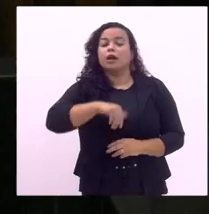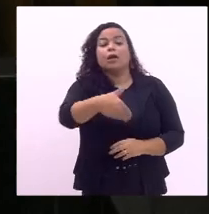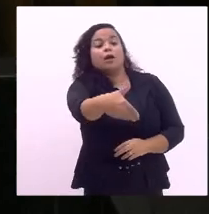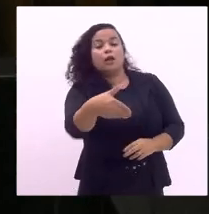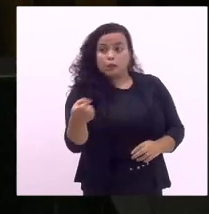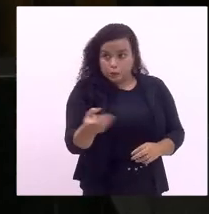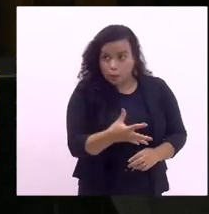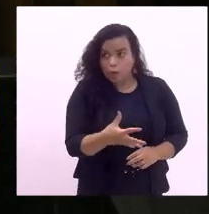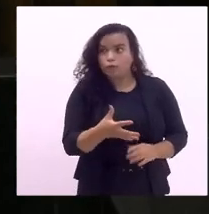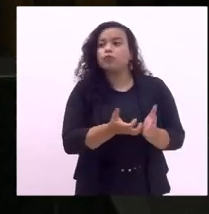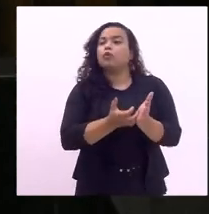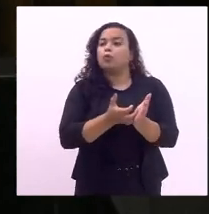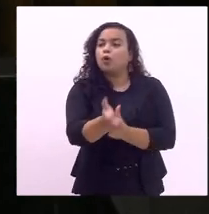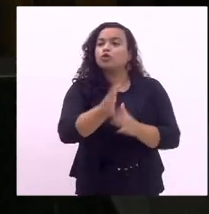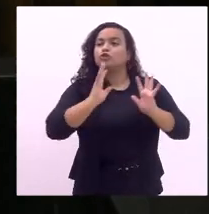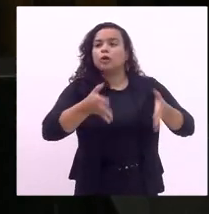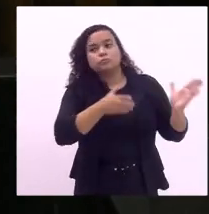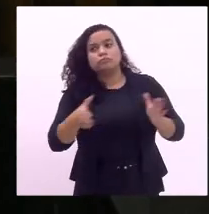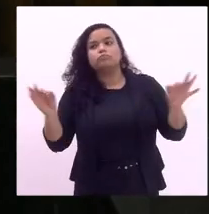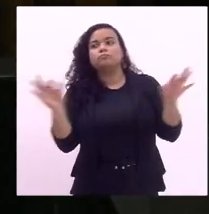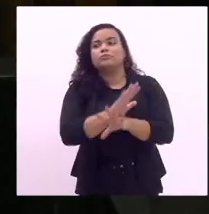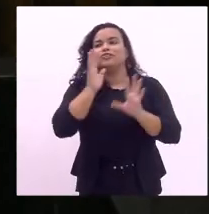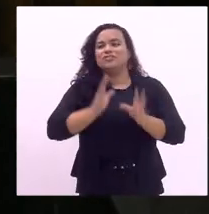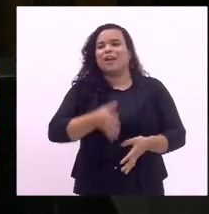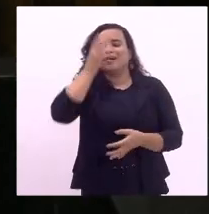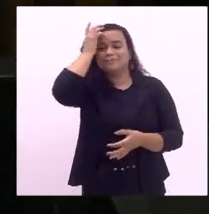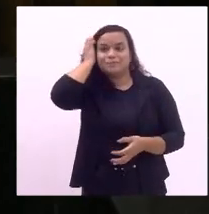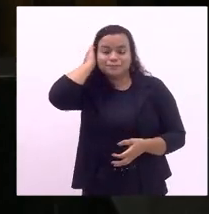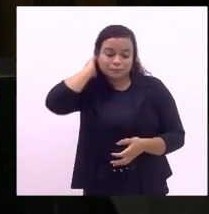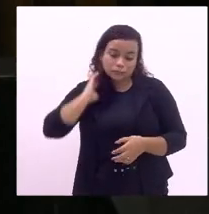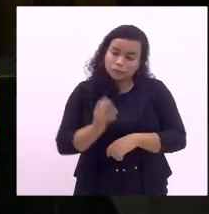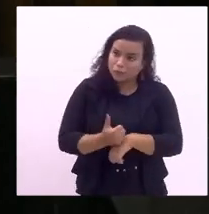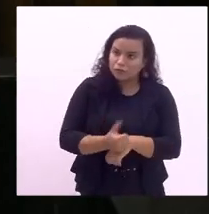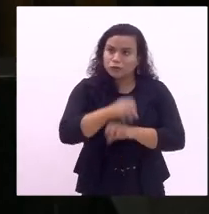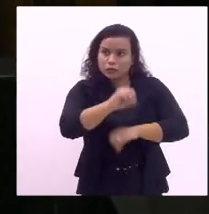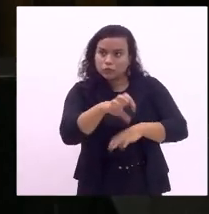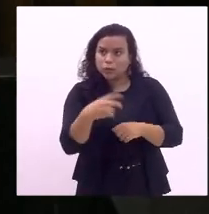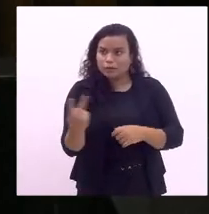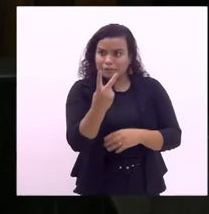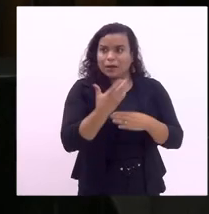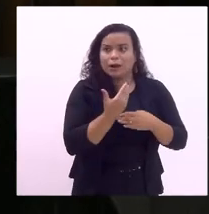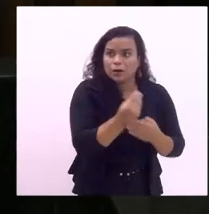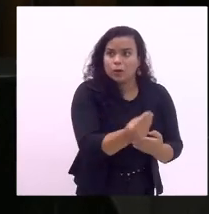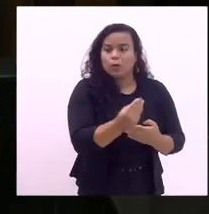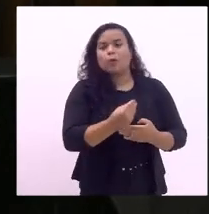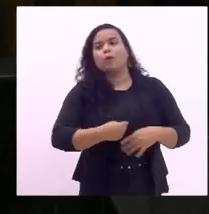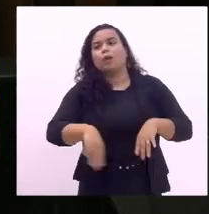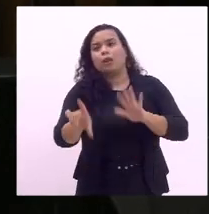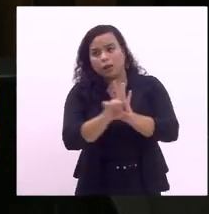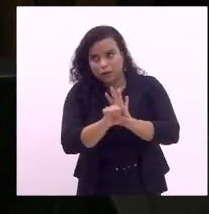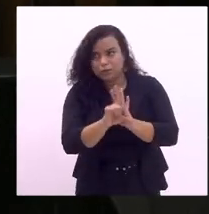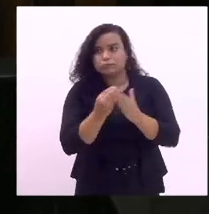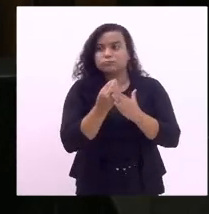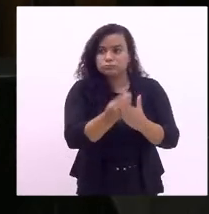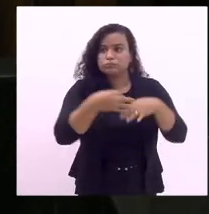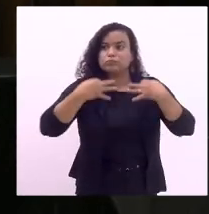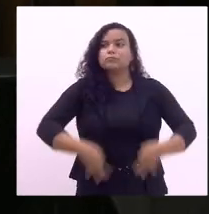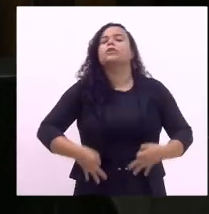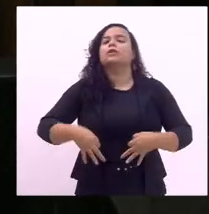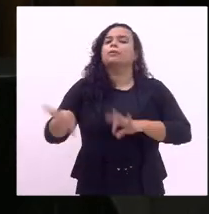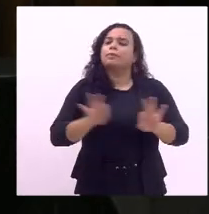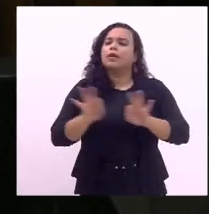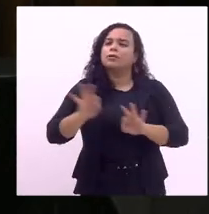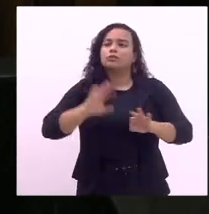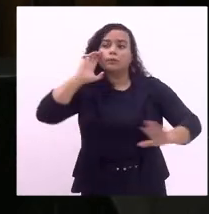já comece com isso organizado, com os profissionais de educação mais valorizados, com a legislação que garante um terço de planejamento